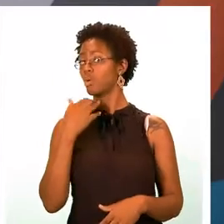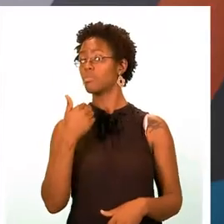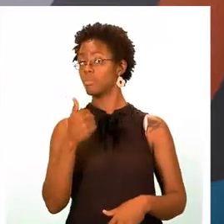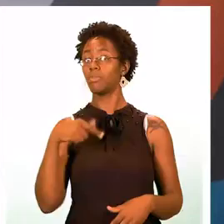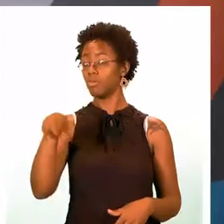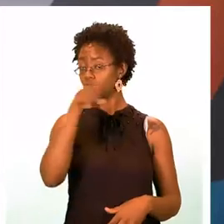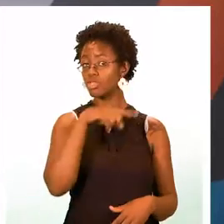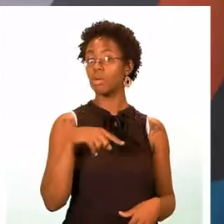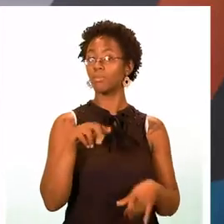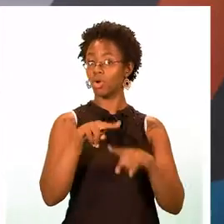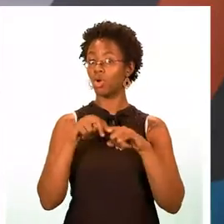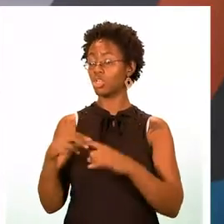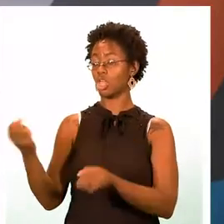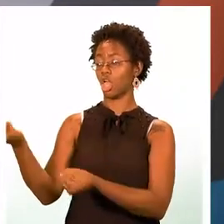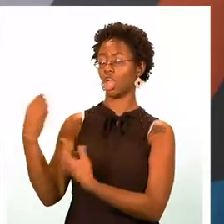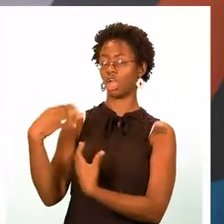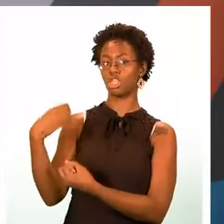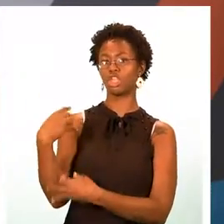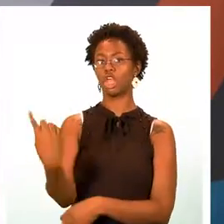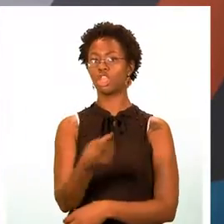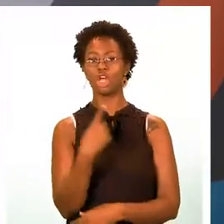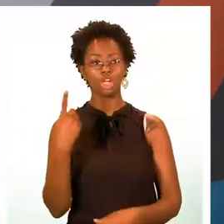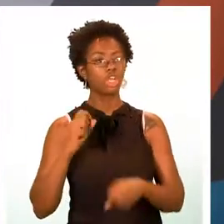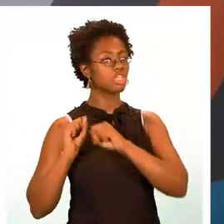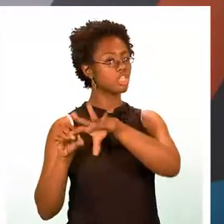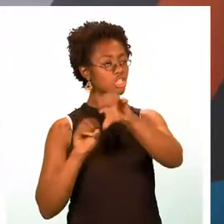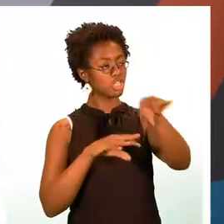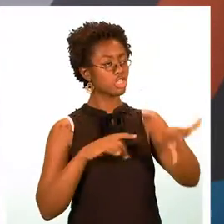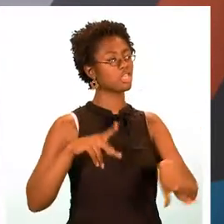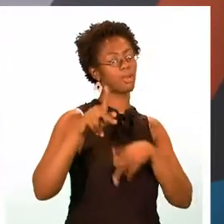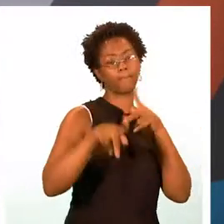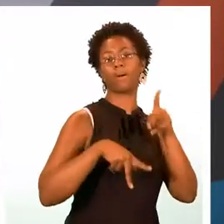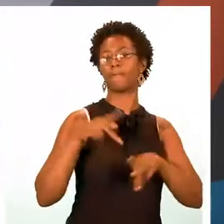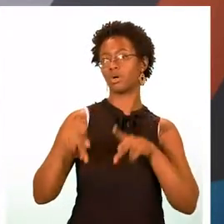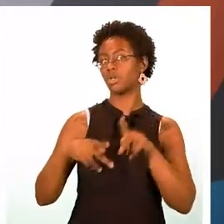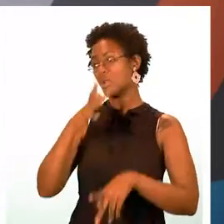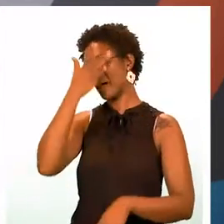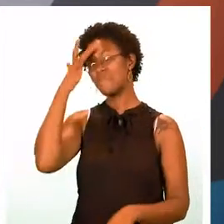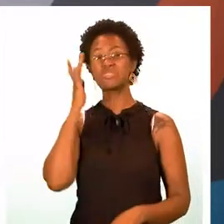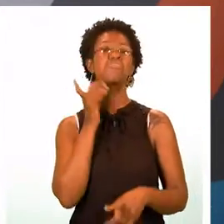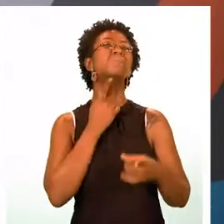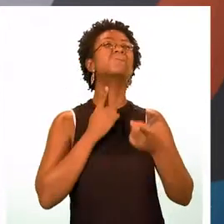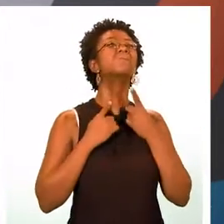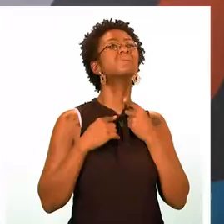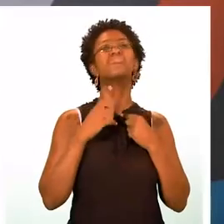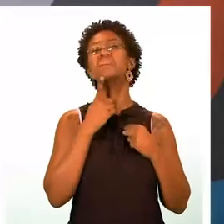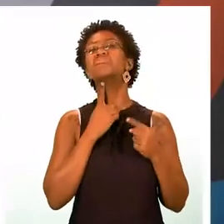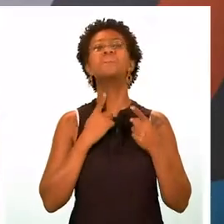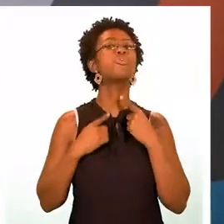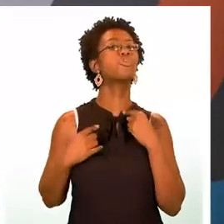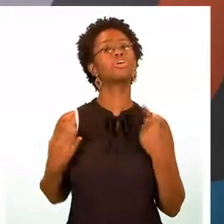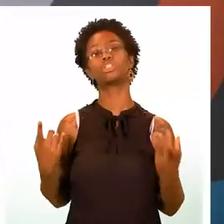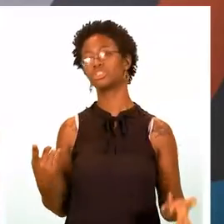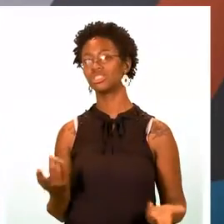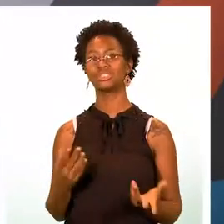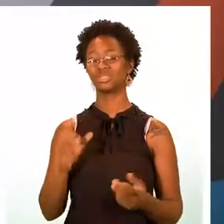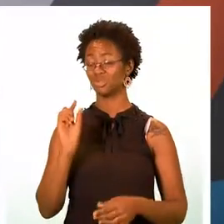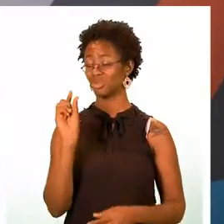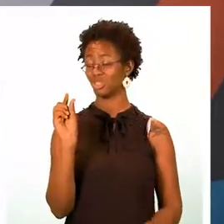grande serventia, porque você está nos educando a toda a população, né? As pessoas que têm esse desejo, não é, é